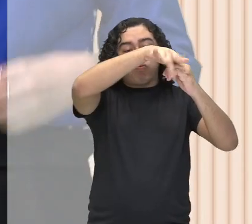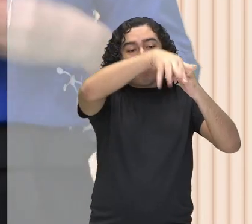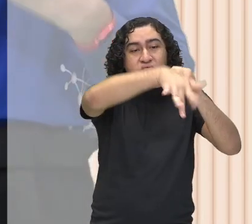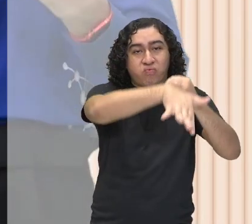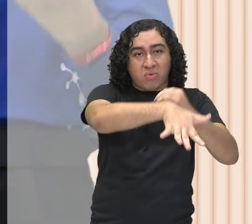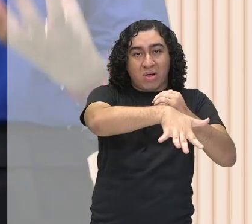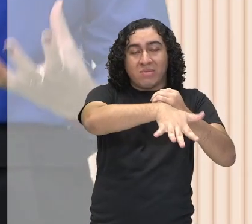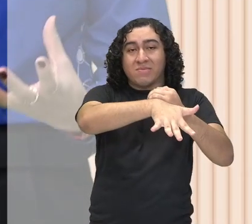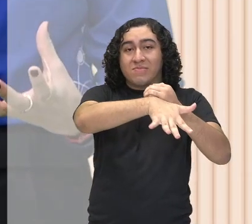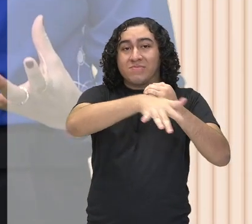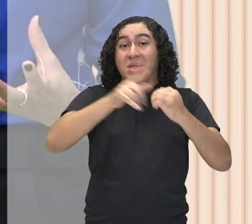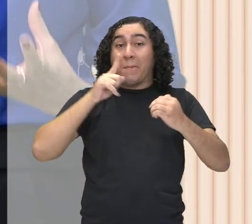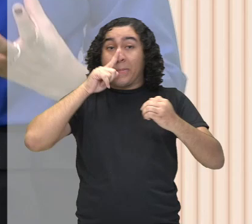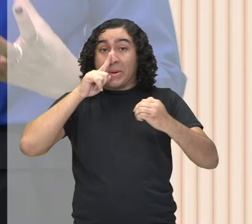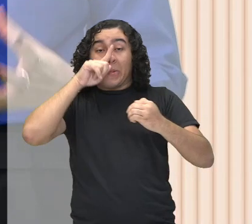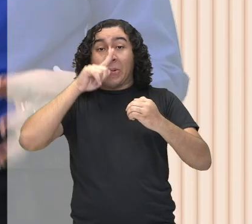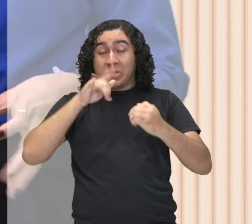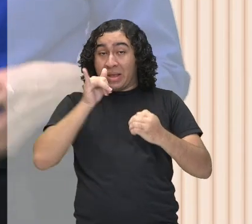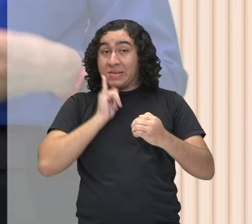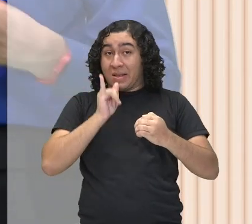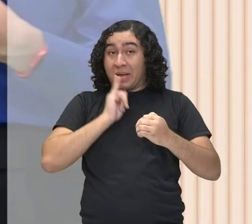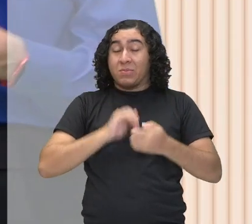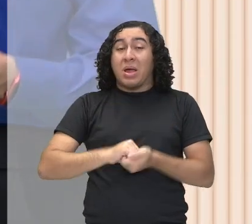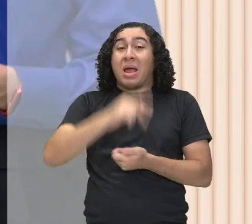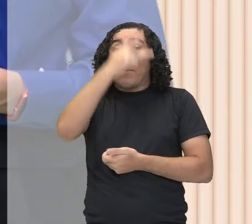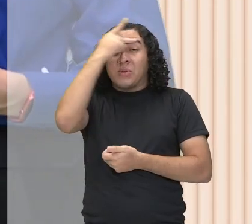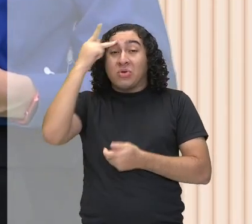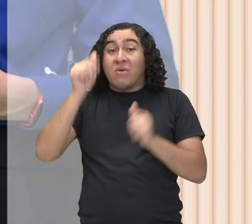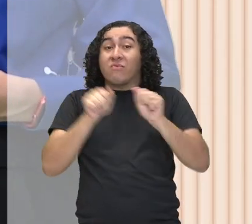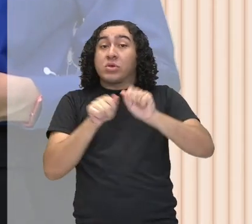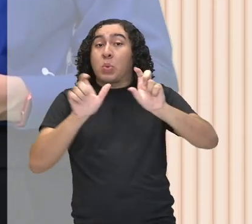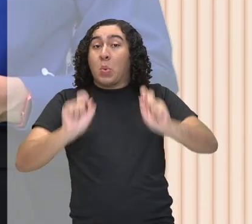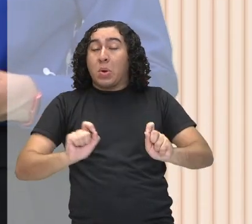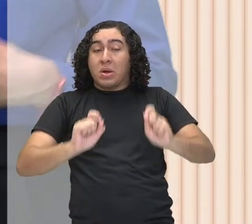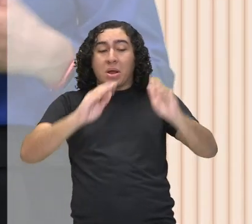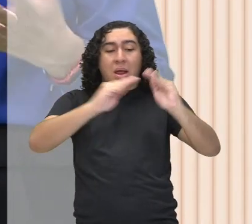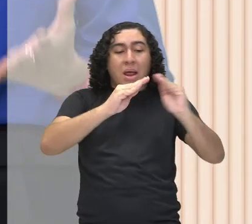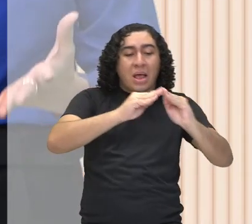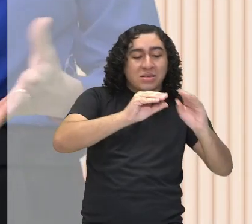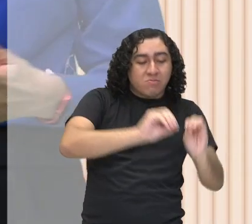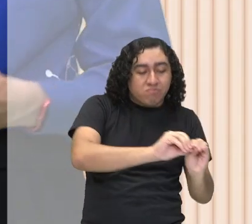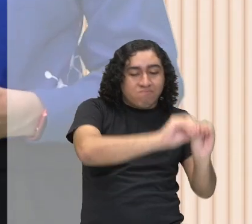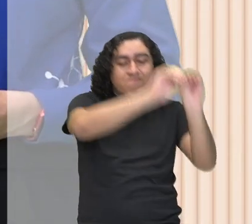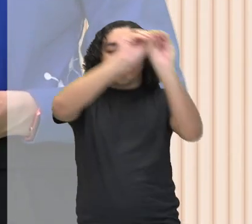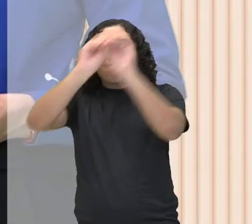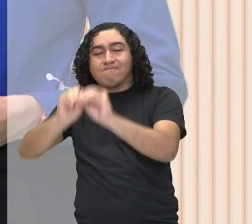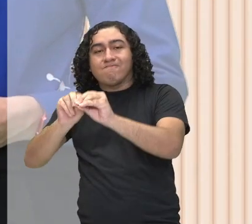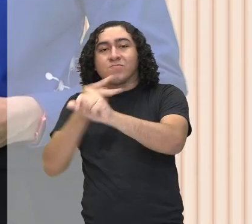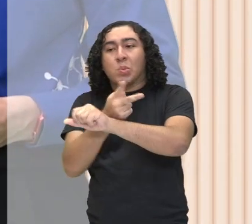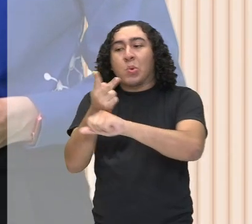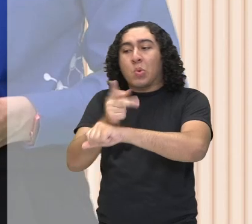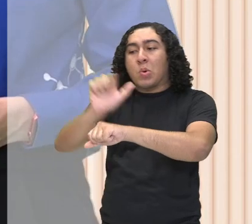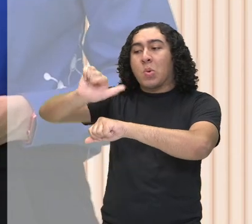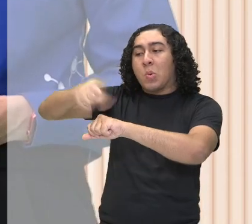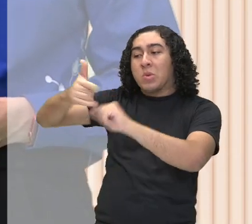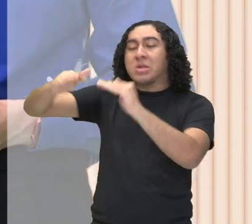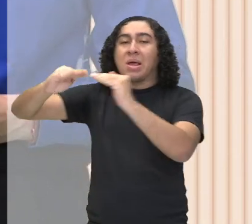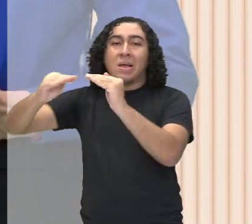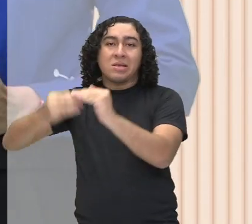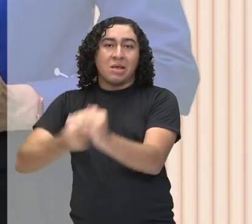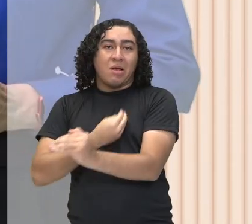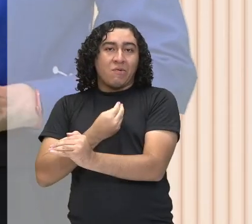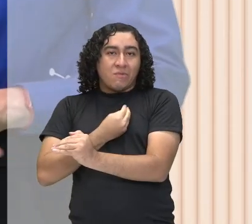E aí, as pessoas, elas vão se retirar dali, tá bom? Em busca de melhores condições,